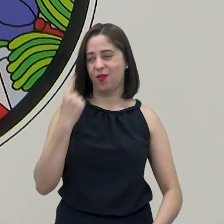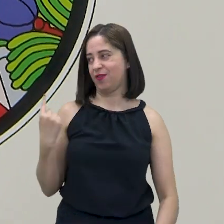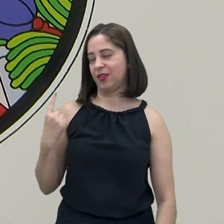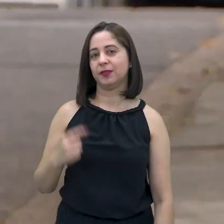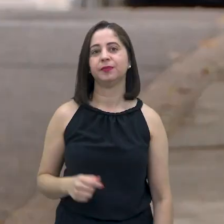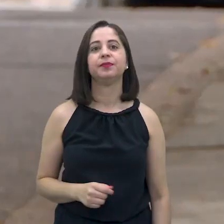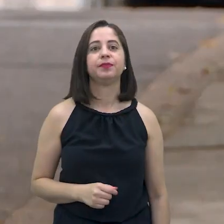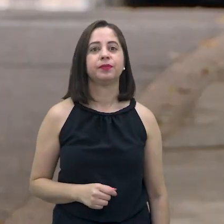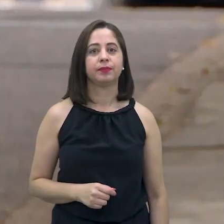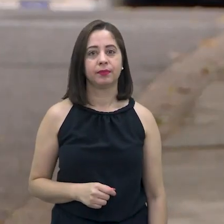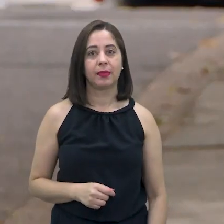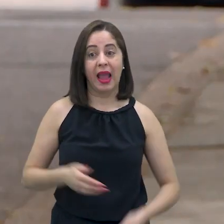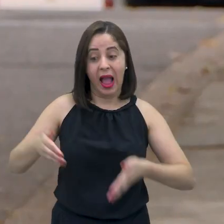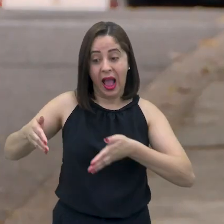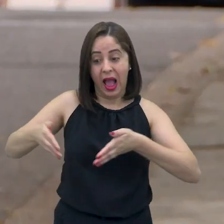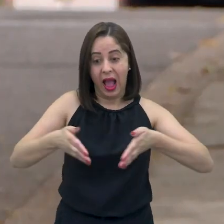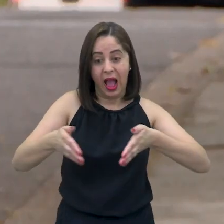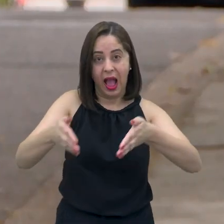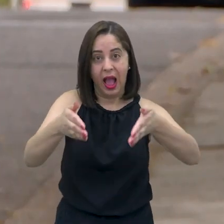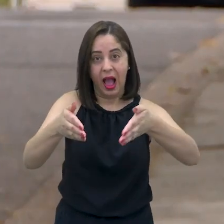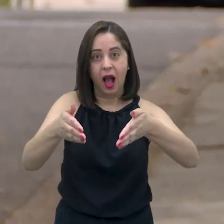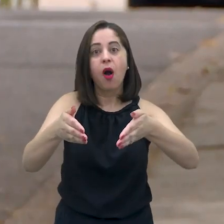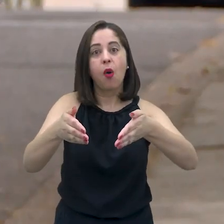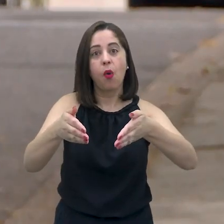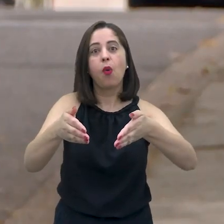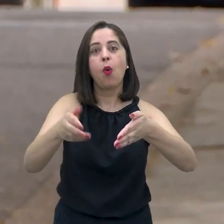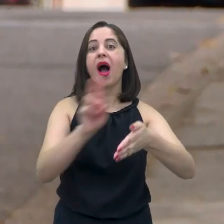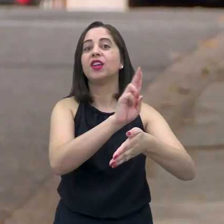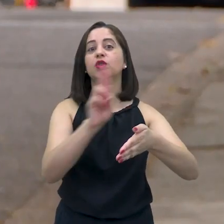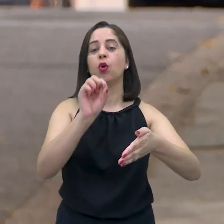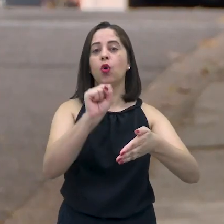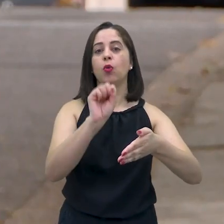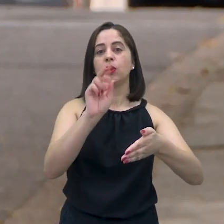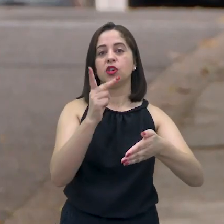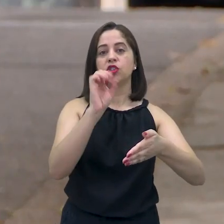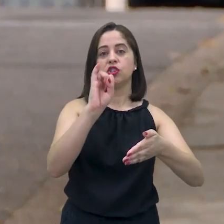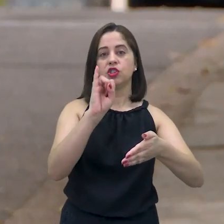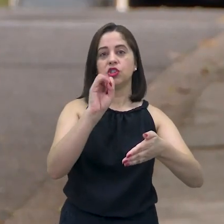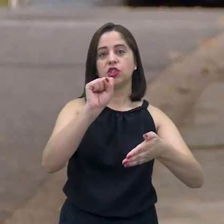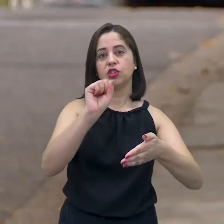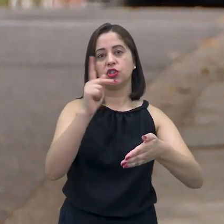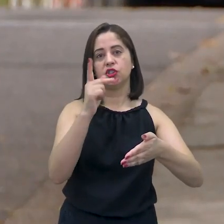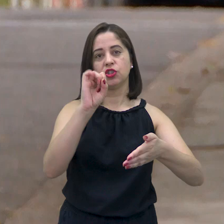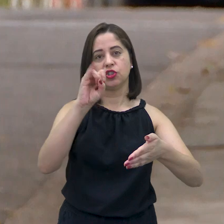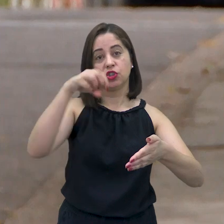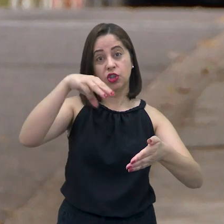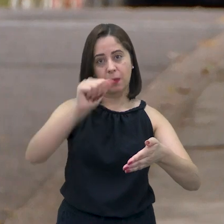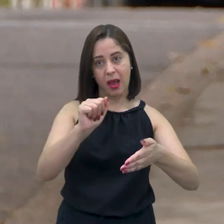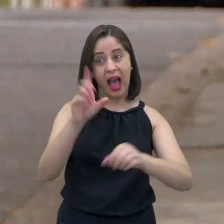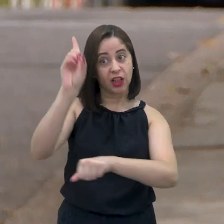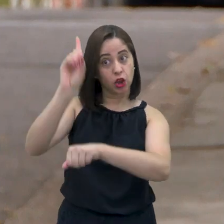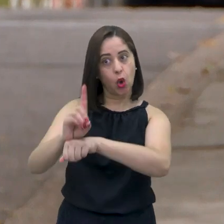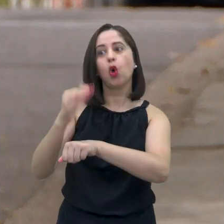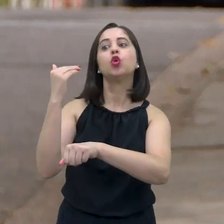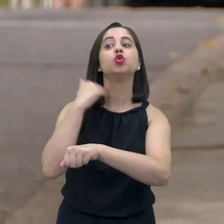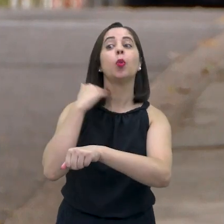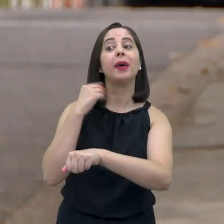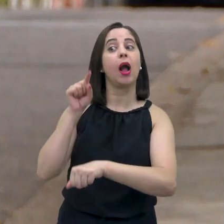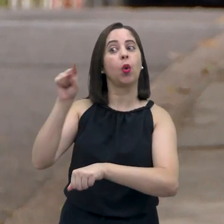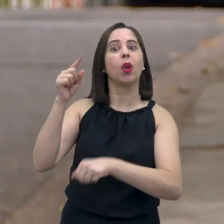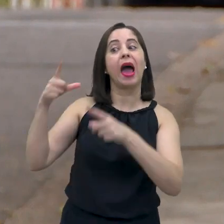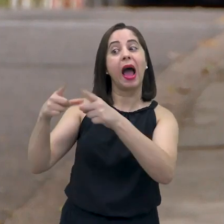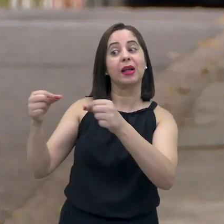Japonês a principal via do bairro Urban nova leva o nome de xima hifumi fundador do maior banco privado do